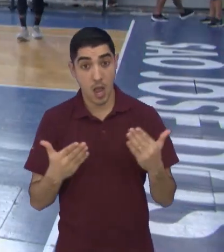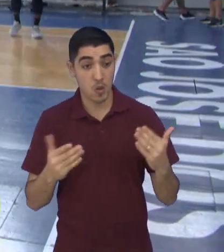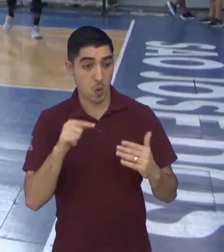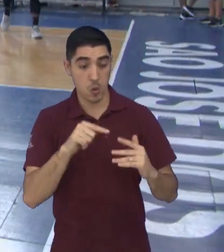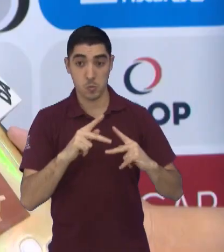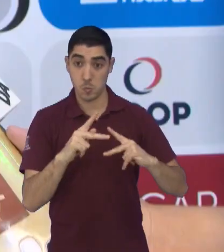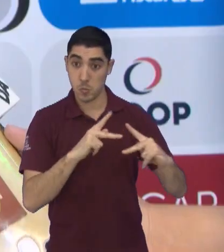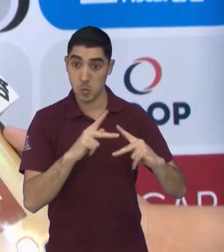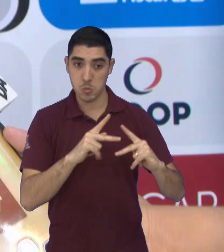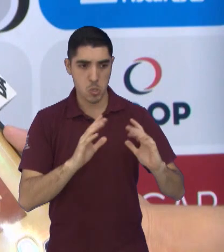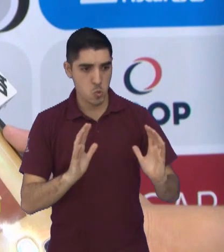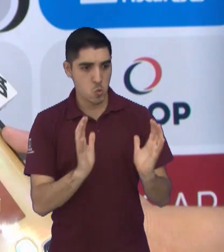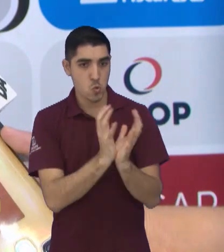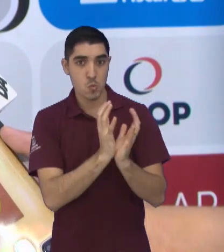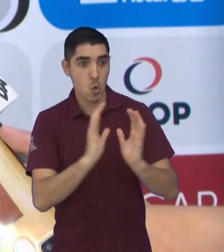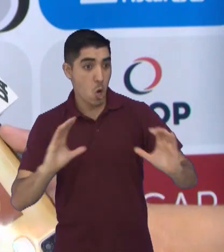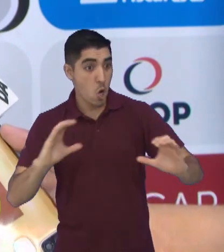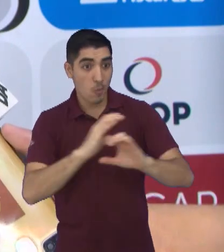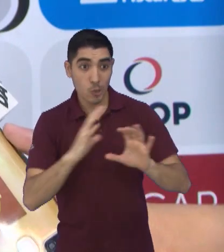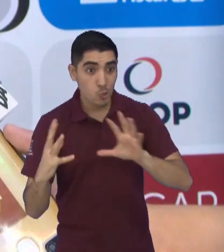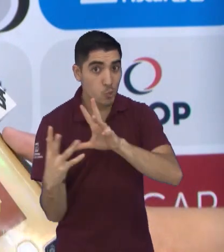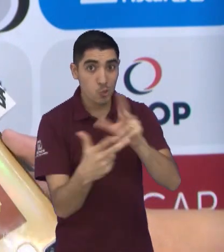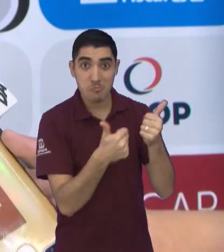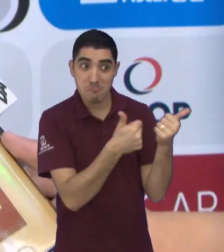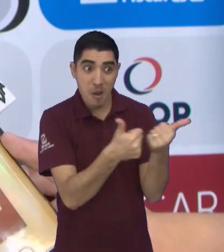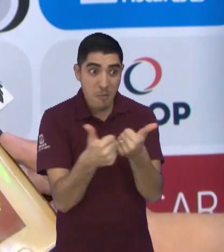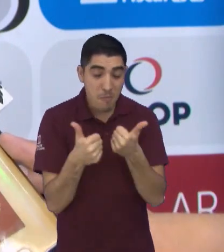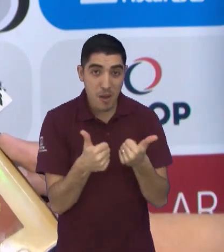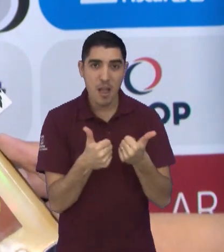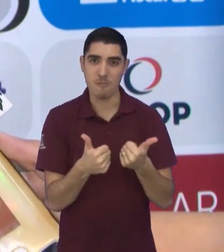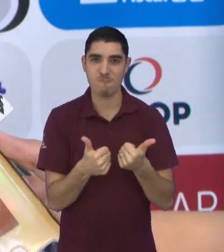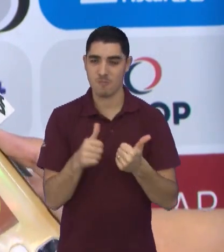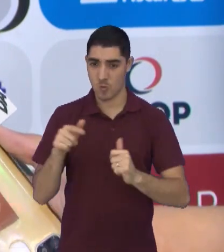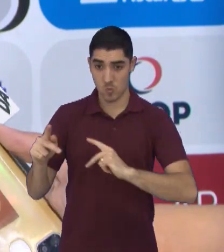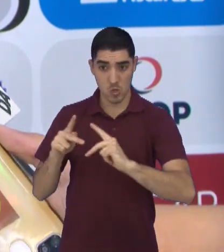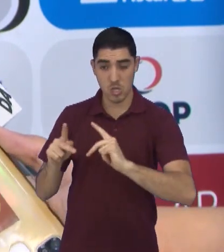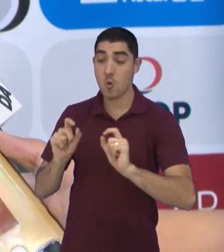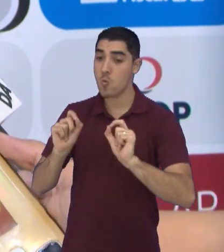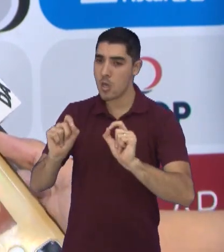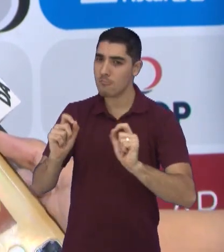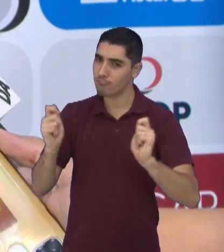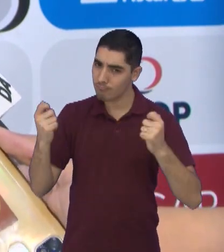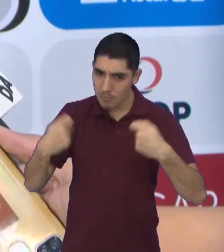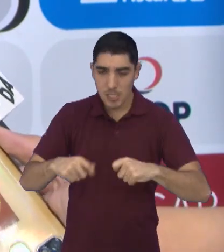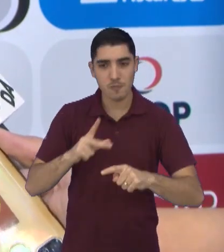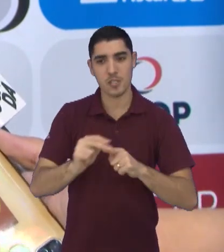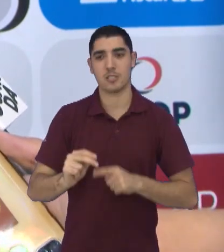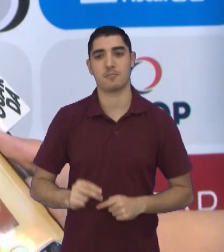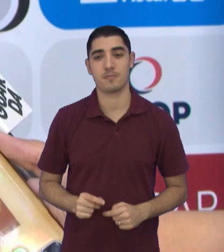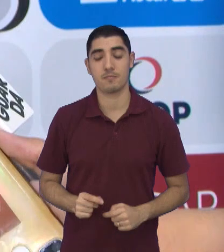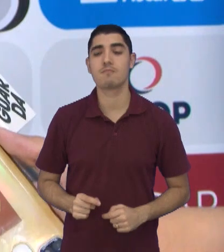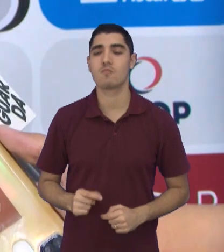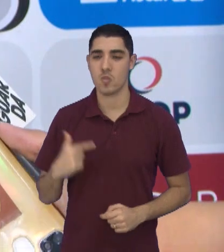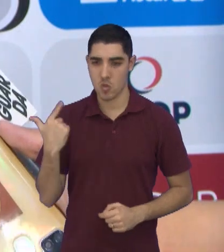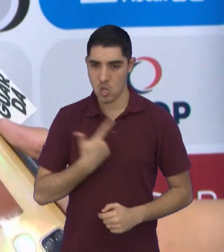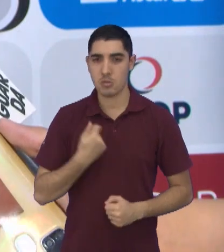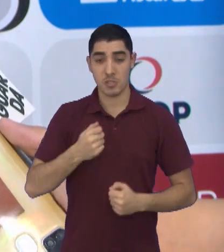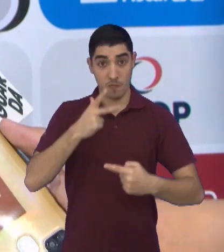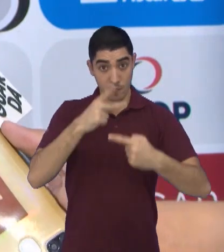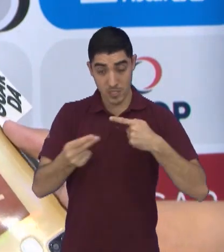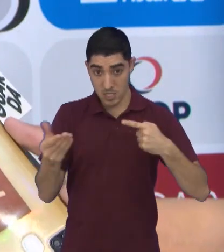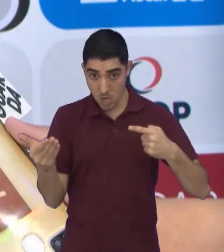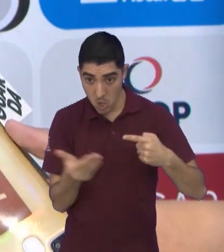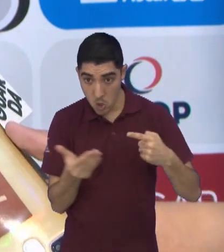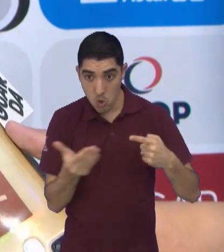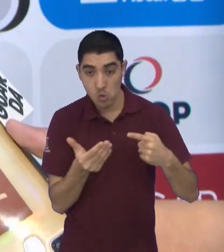todo à disposição, o técnico reforça que o objetivo é simples e direto. De levar a vantagem, de aproveitar essa